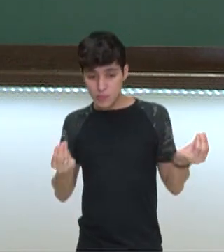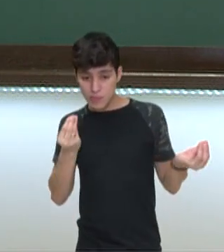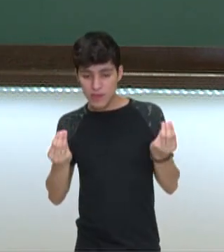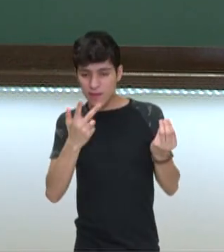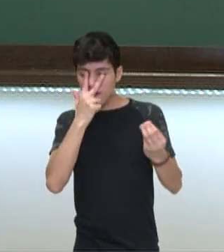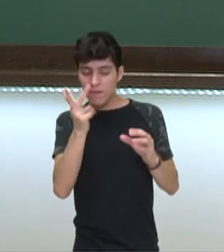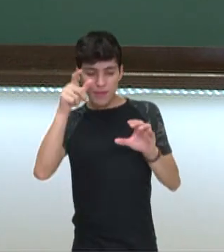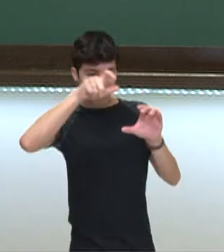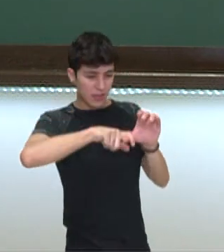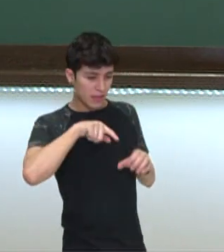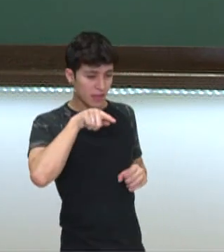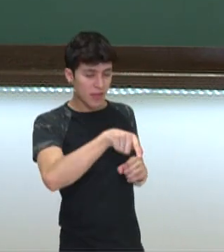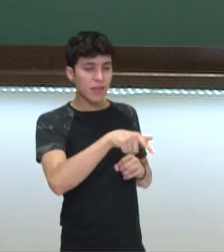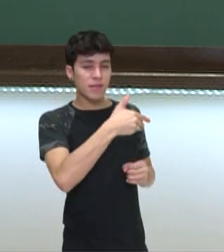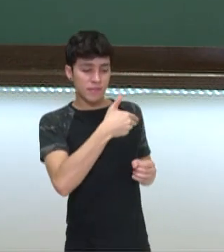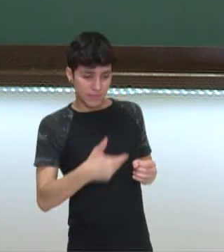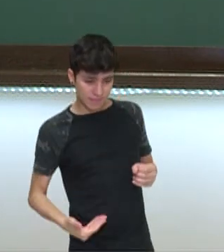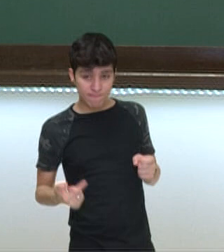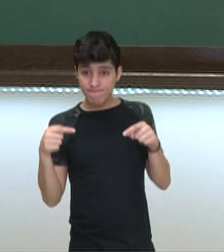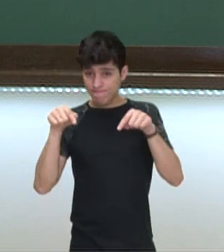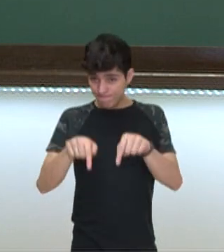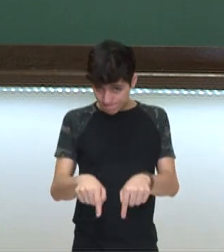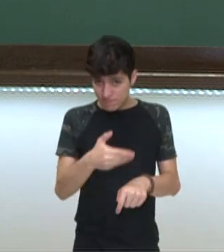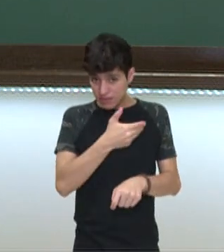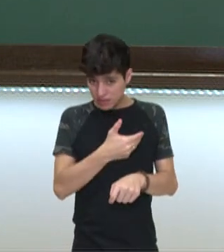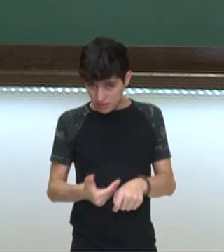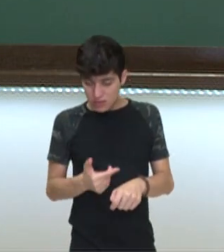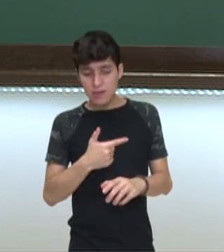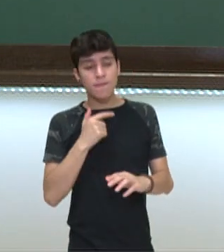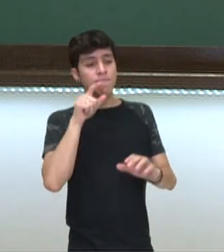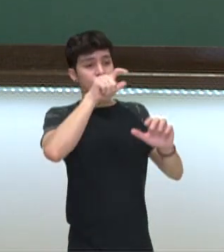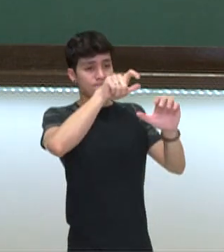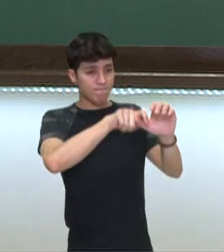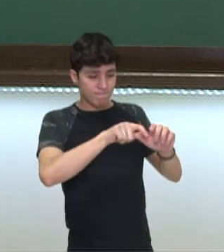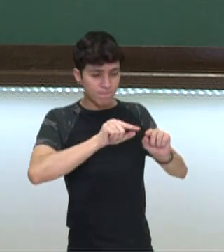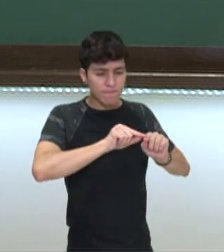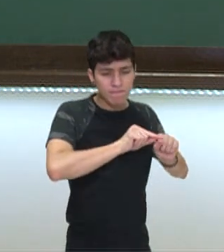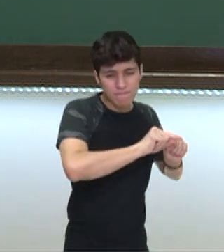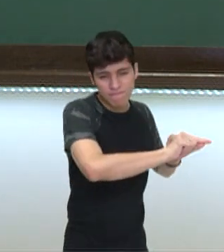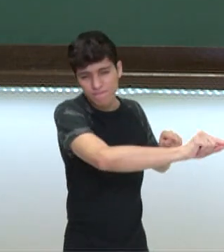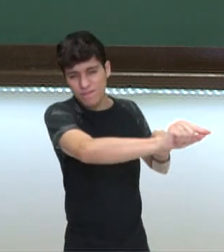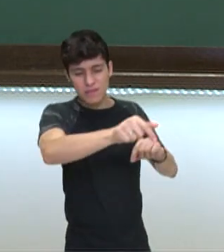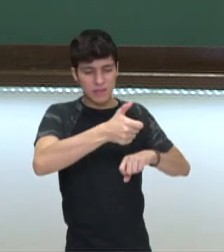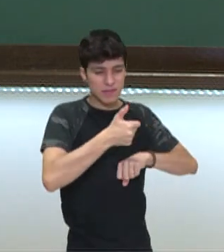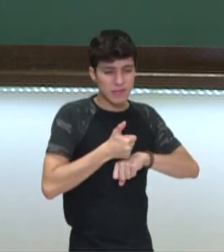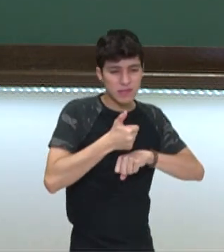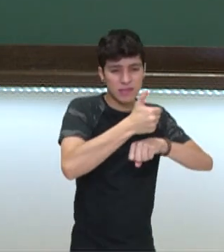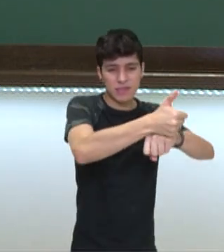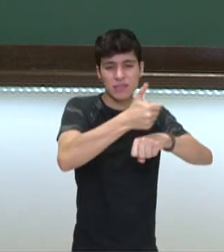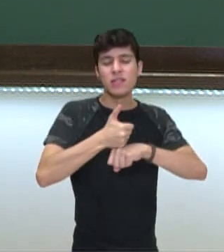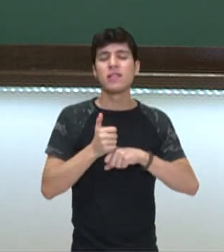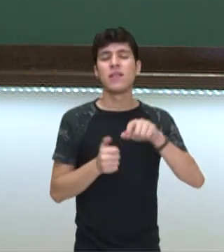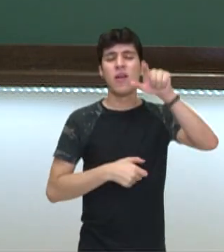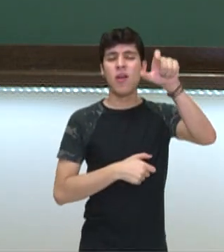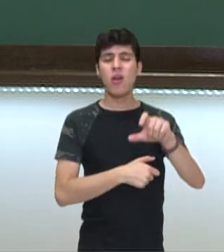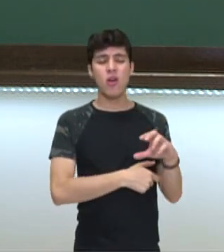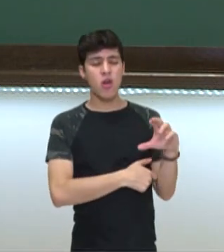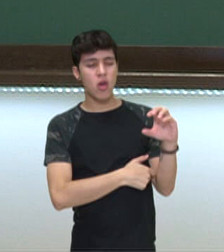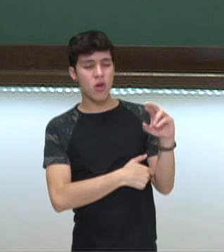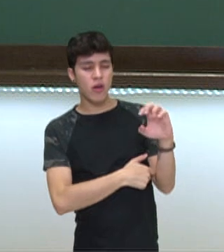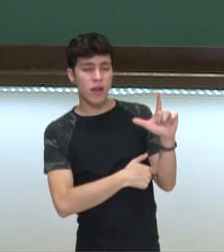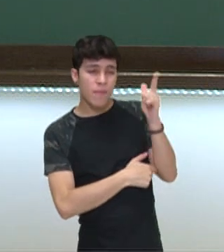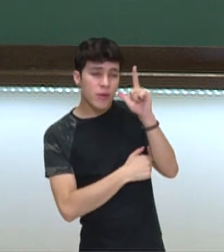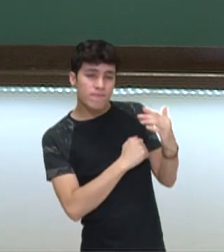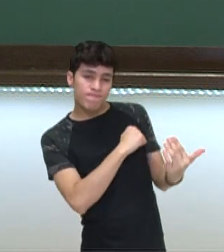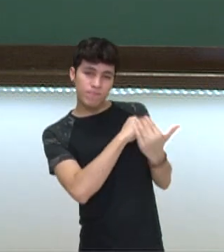vai ficar dependendo do governo estadual que por sua vez estava dependendo dos coronéis para conseguir